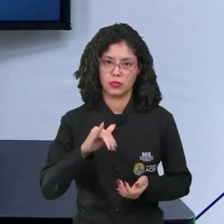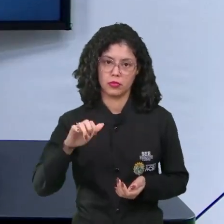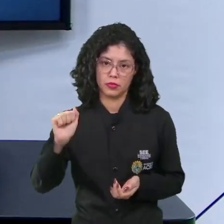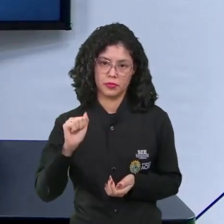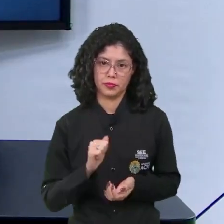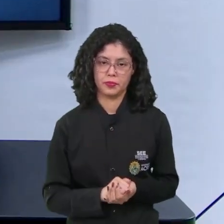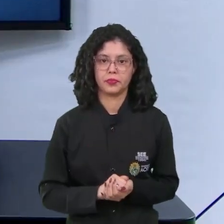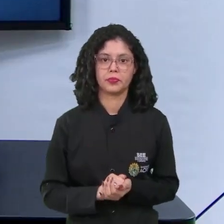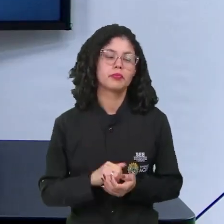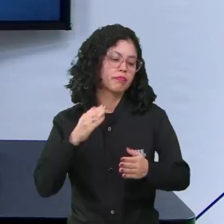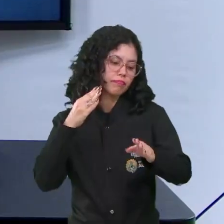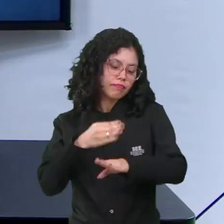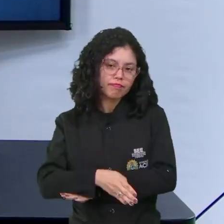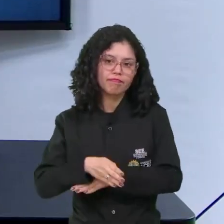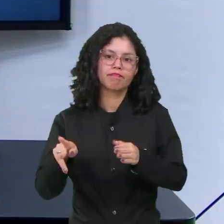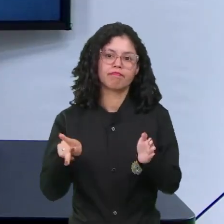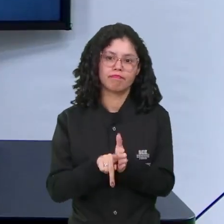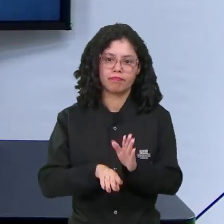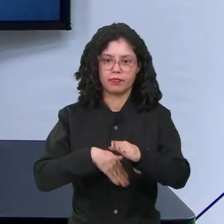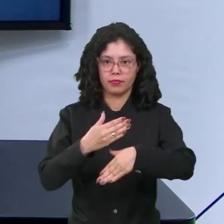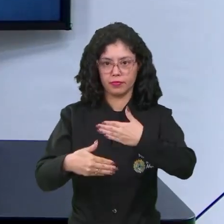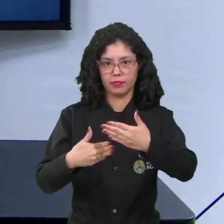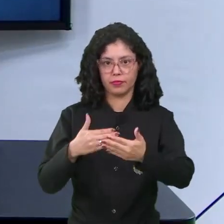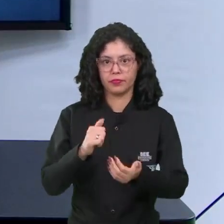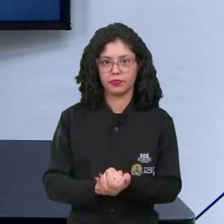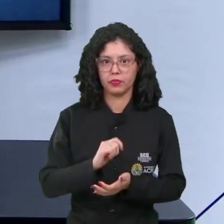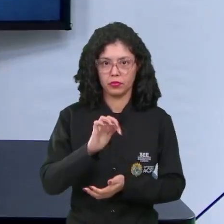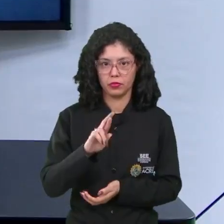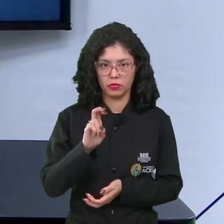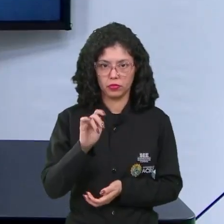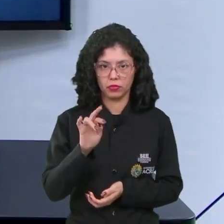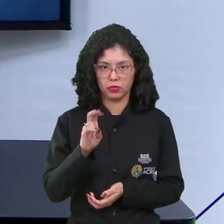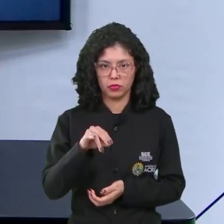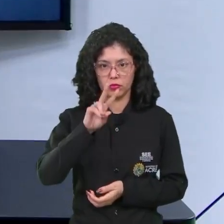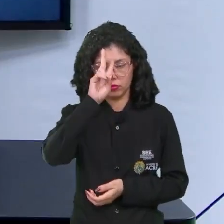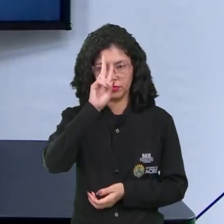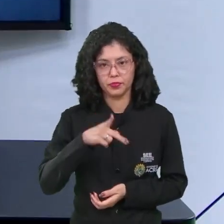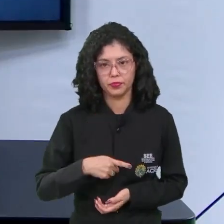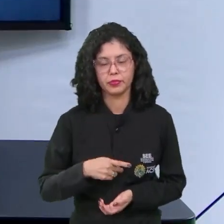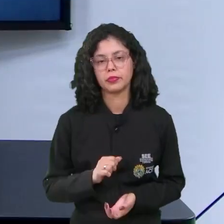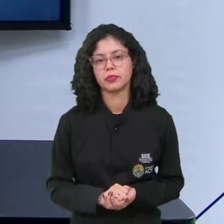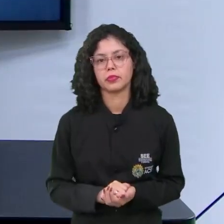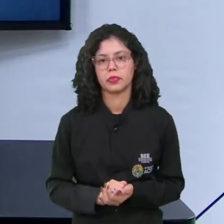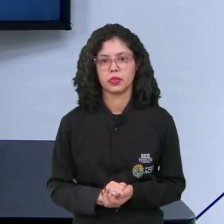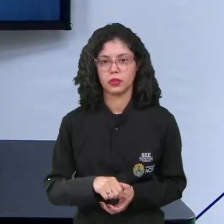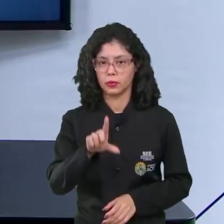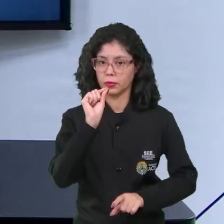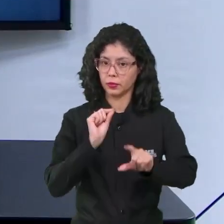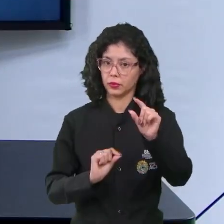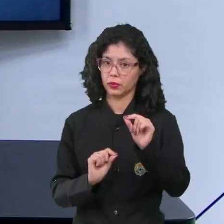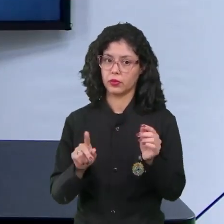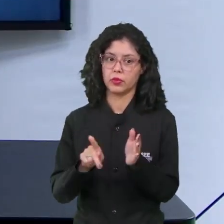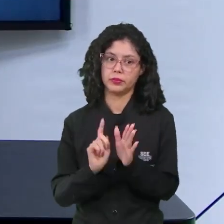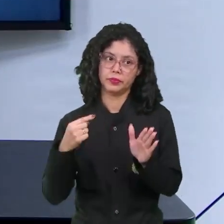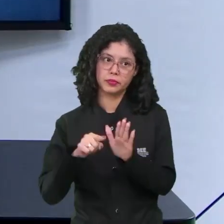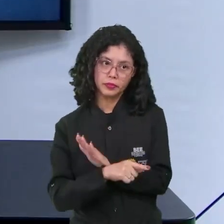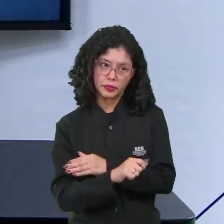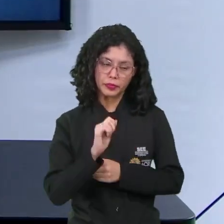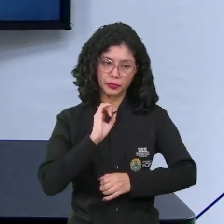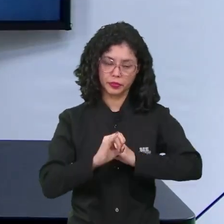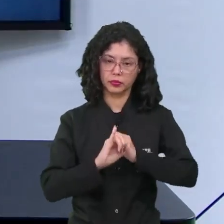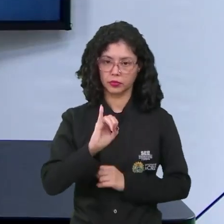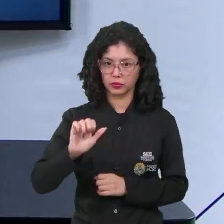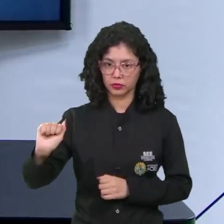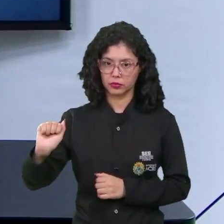e você interrompa aí esse processo de curadoria humana, de selecionar ali dentro da